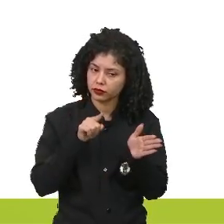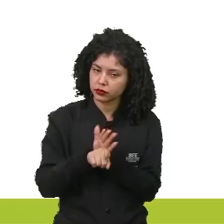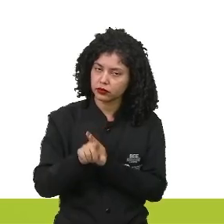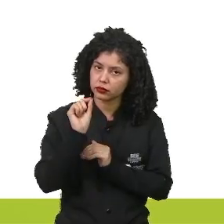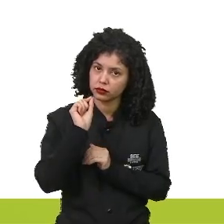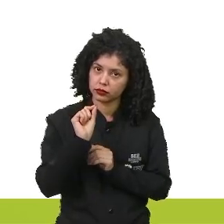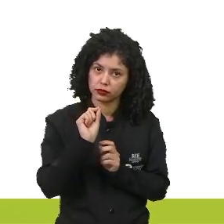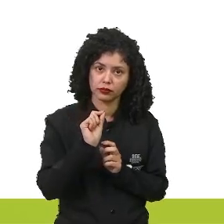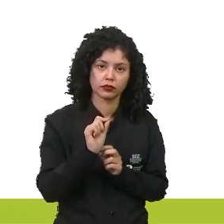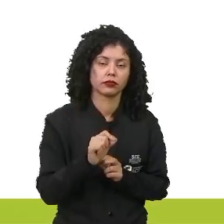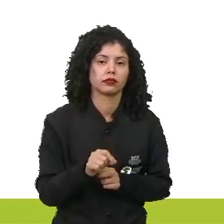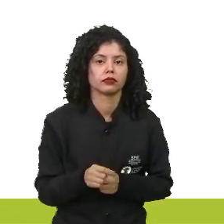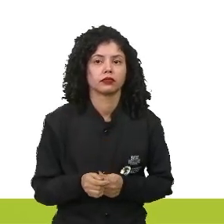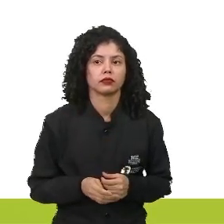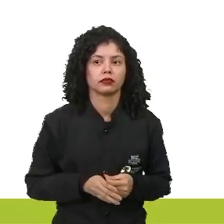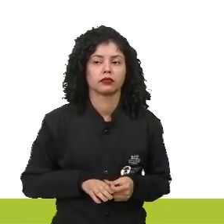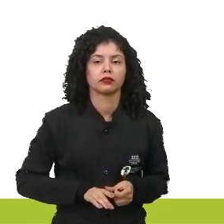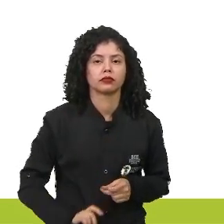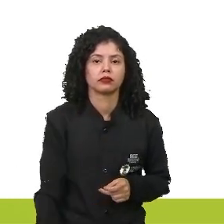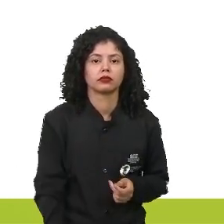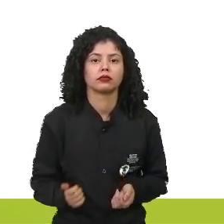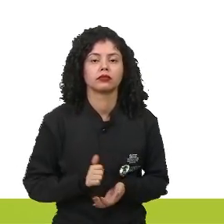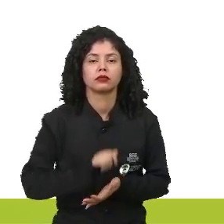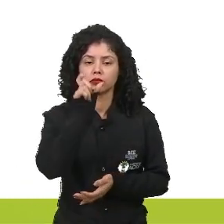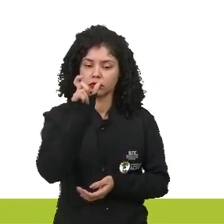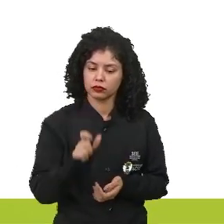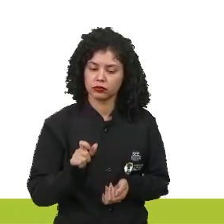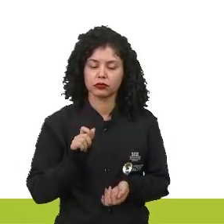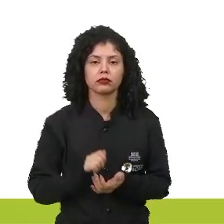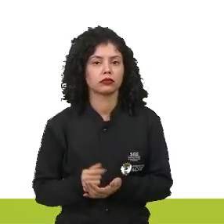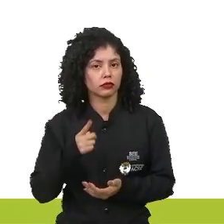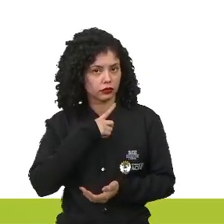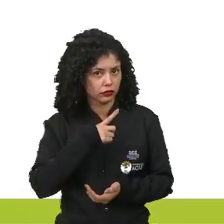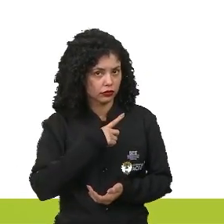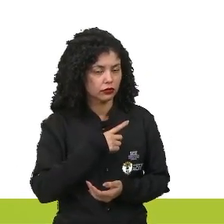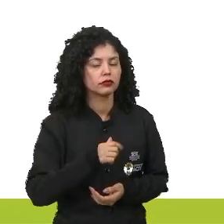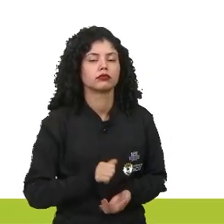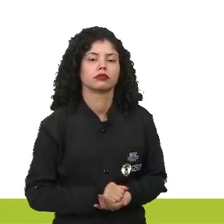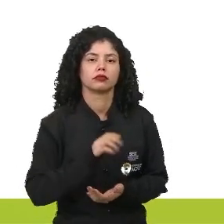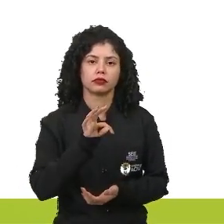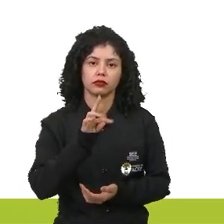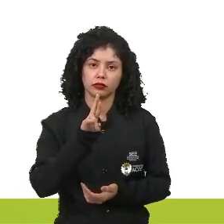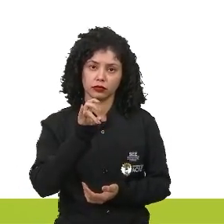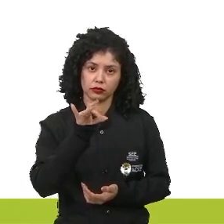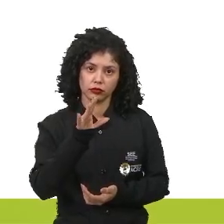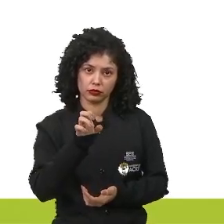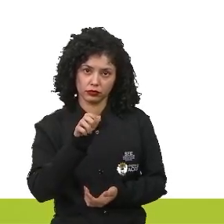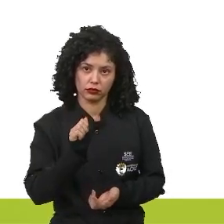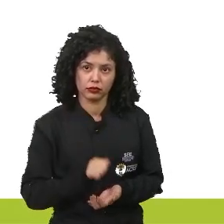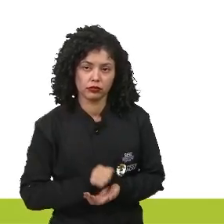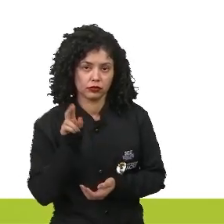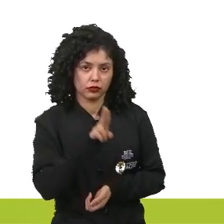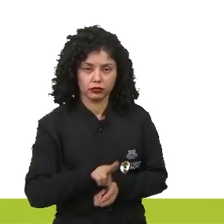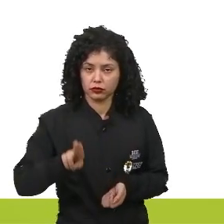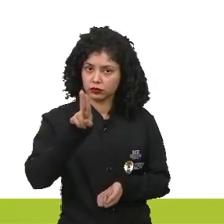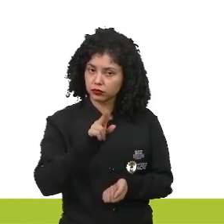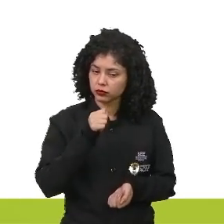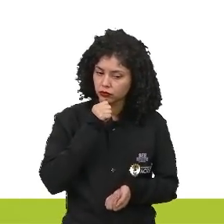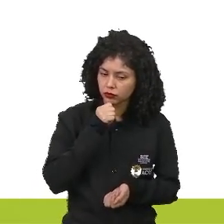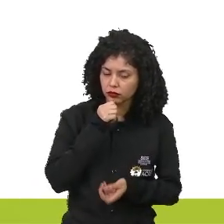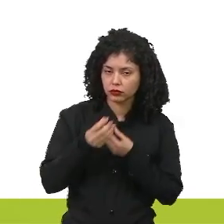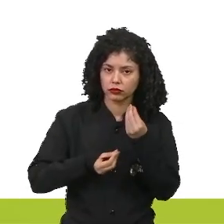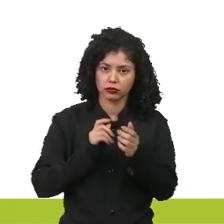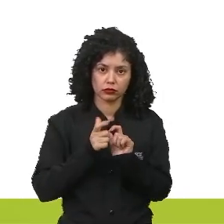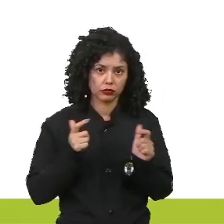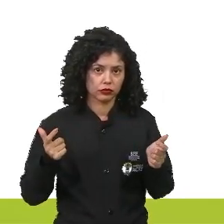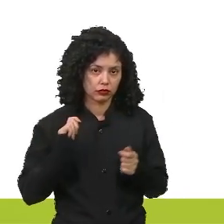sobre a personalidade que foi o Tiradentes, né? Como que no início da República eles vão utilizar o Tiradentes como o